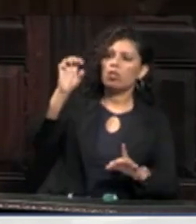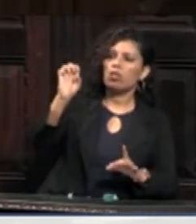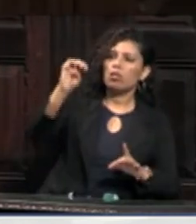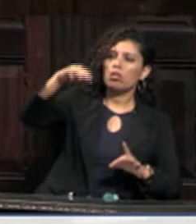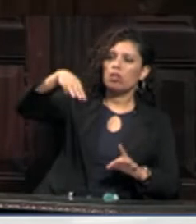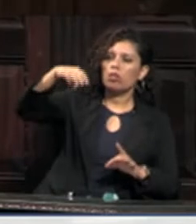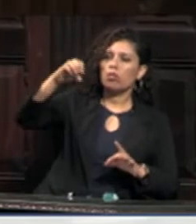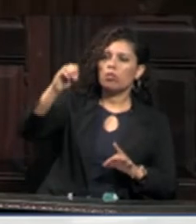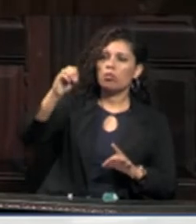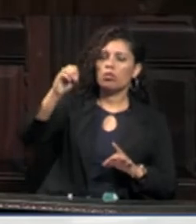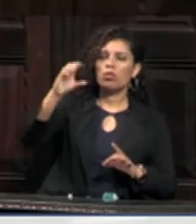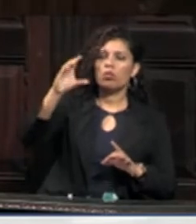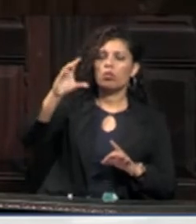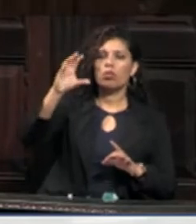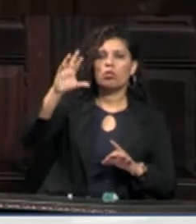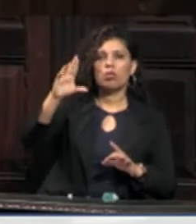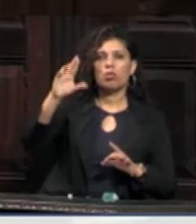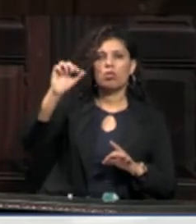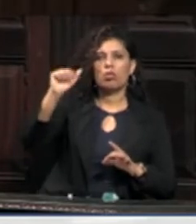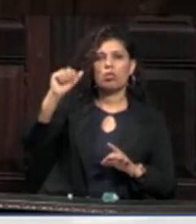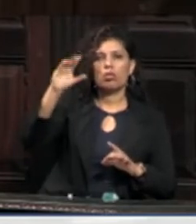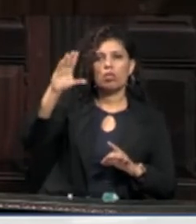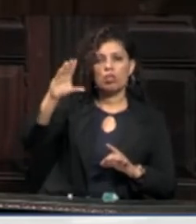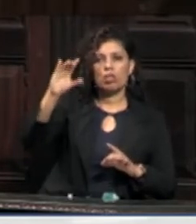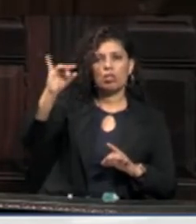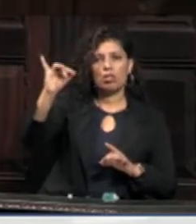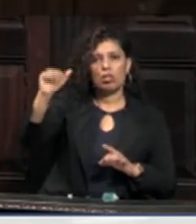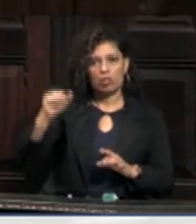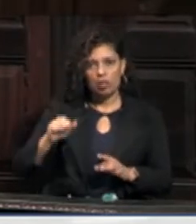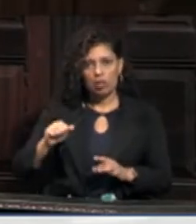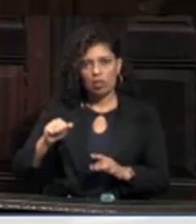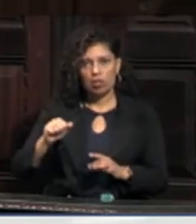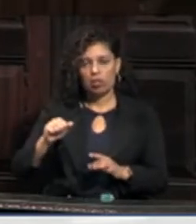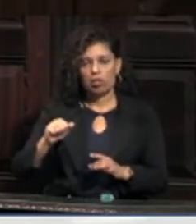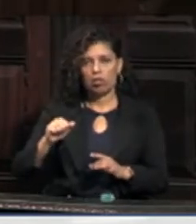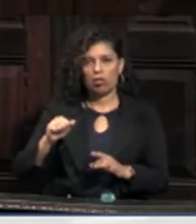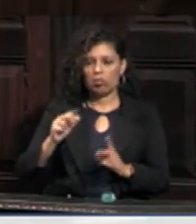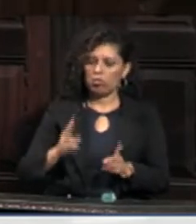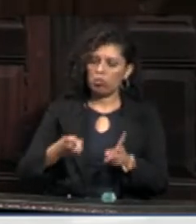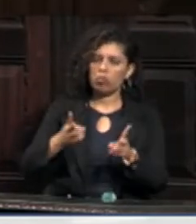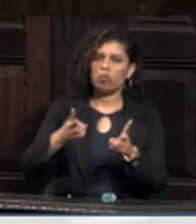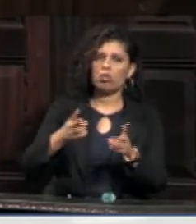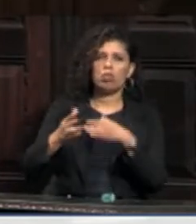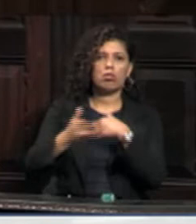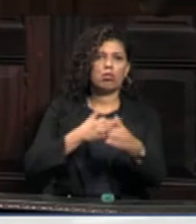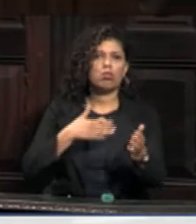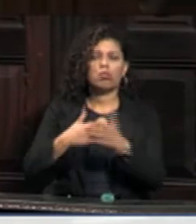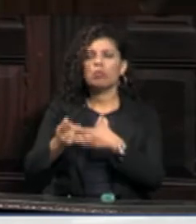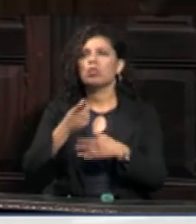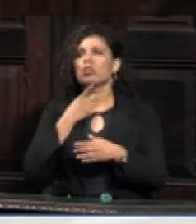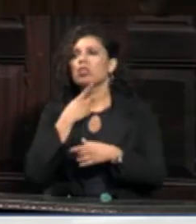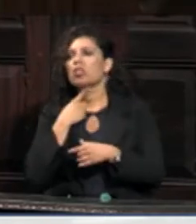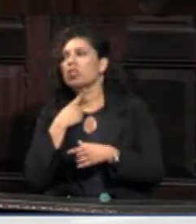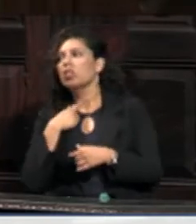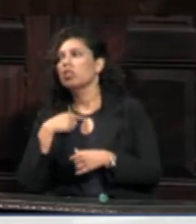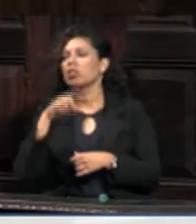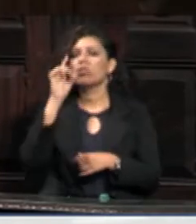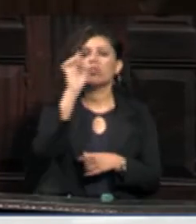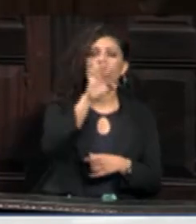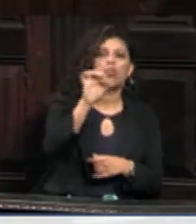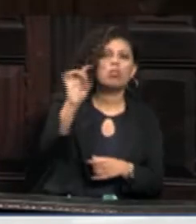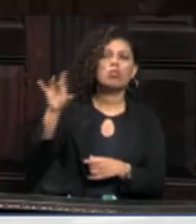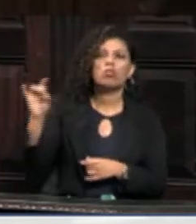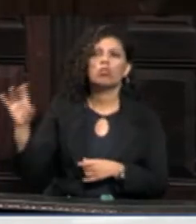as instituições estejam acima dos desejos